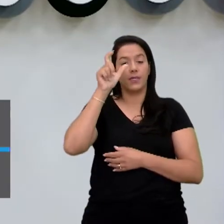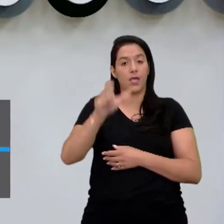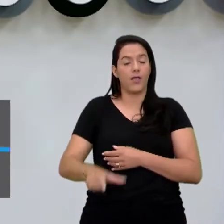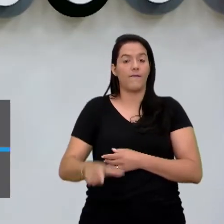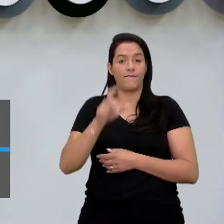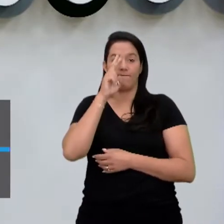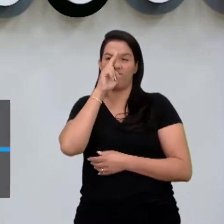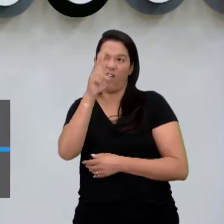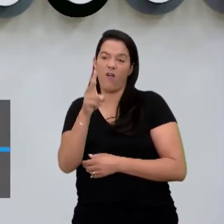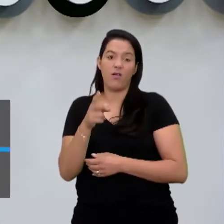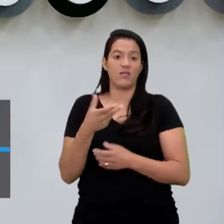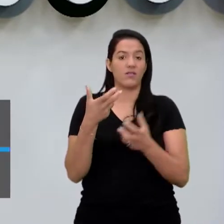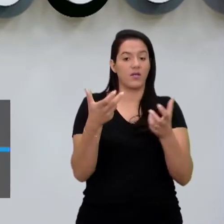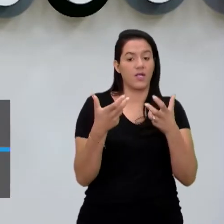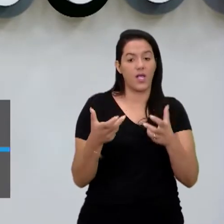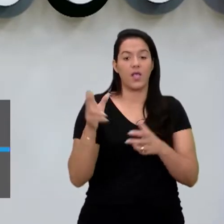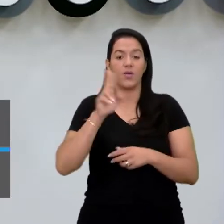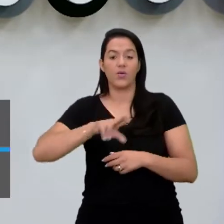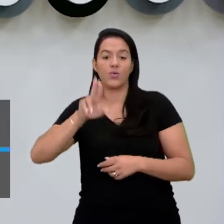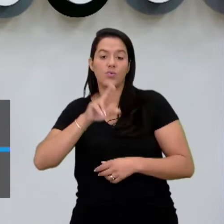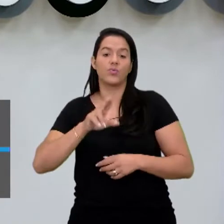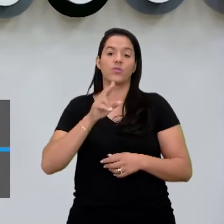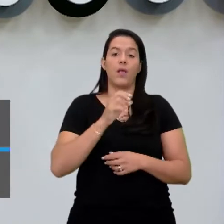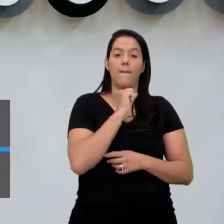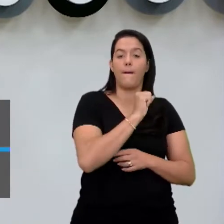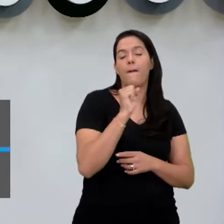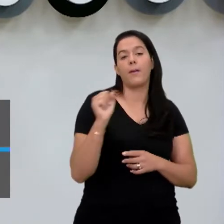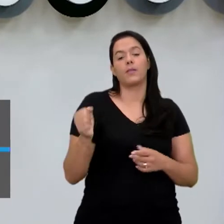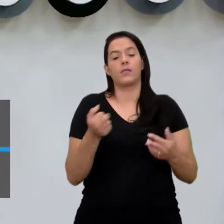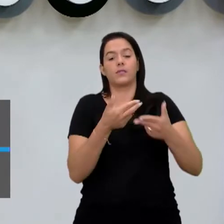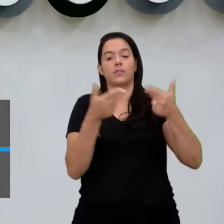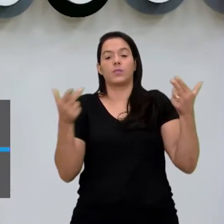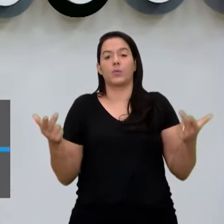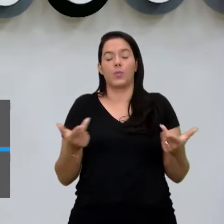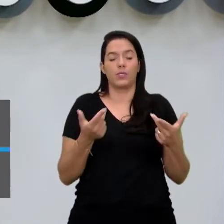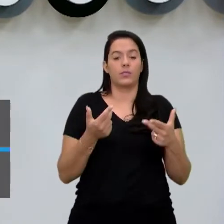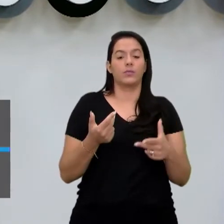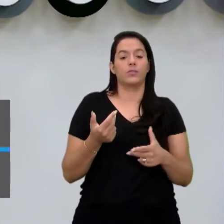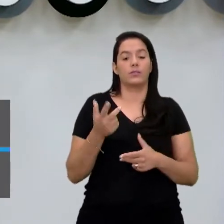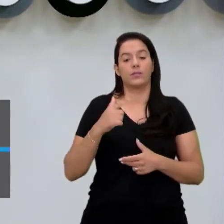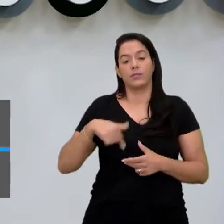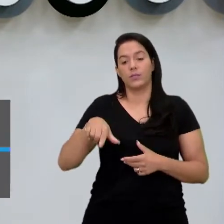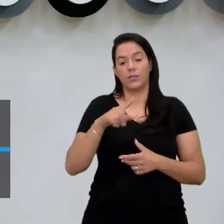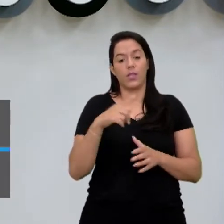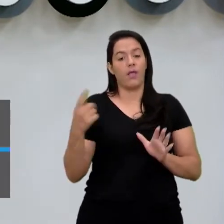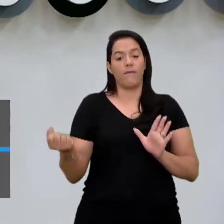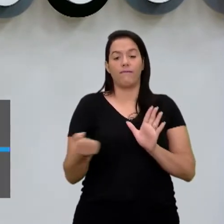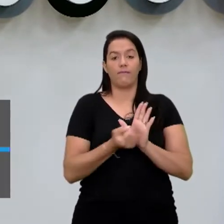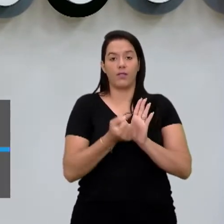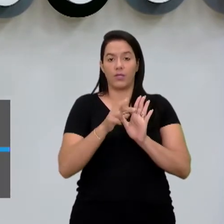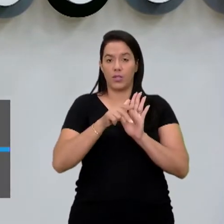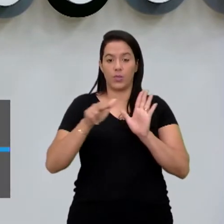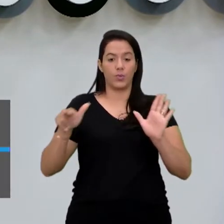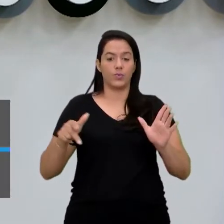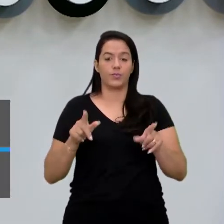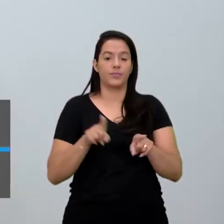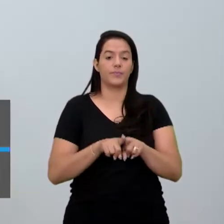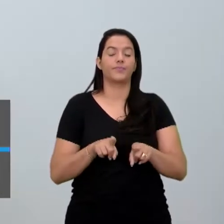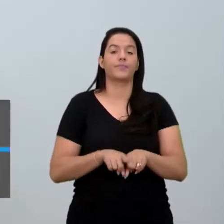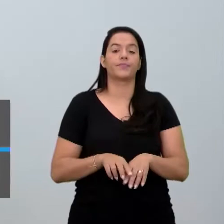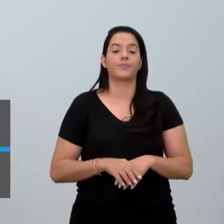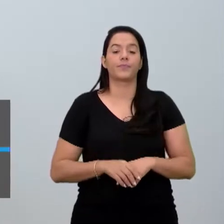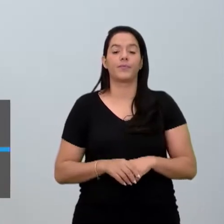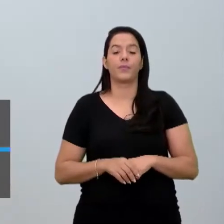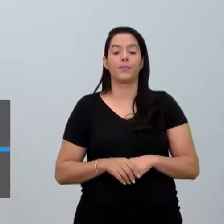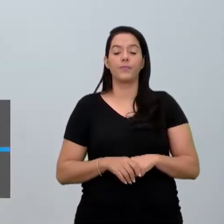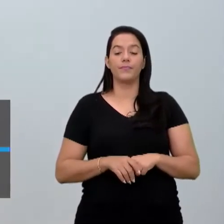extremista que usa a Sharia como um validador dessas ações, né? Uhum. E aí, quando a